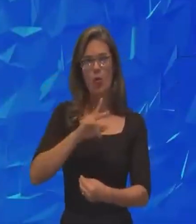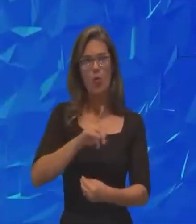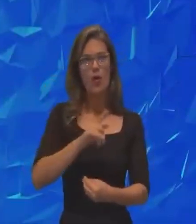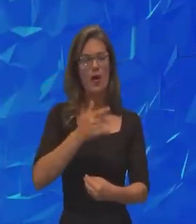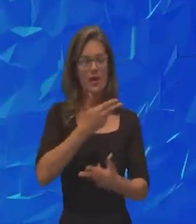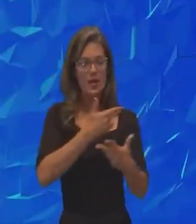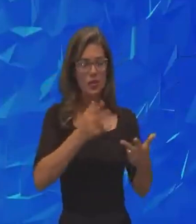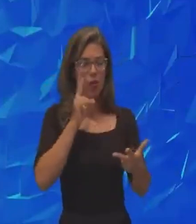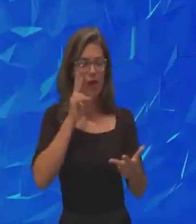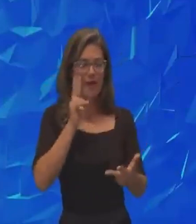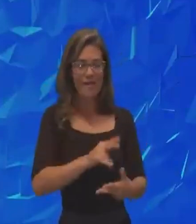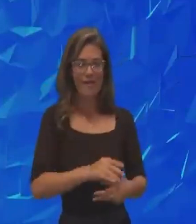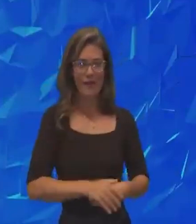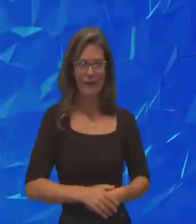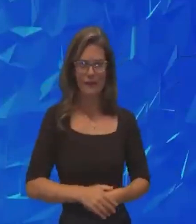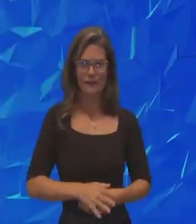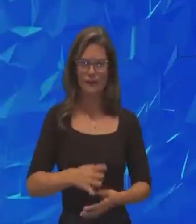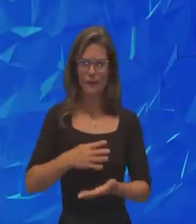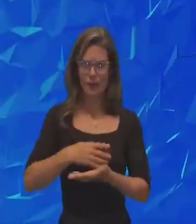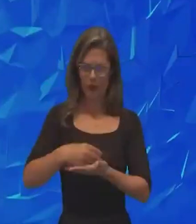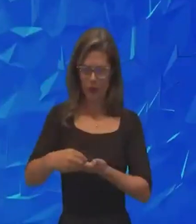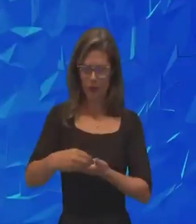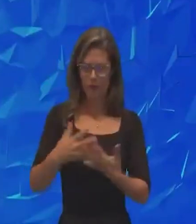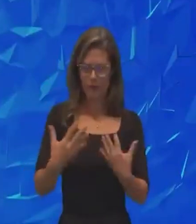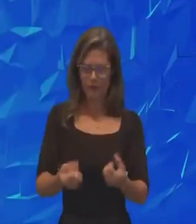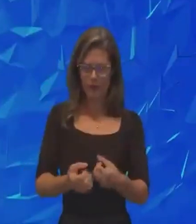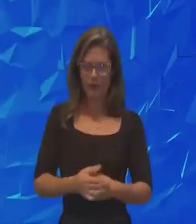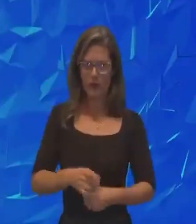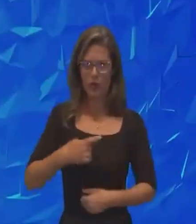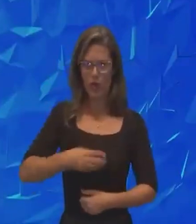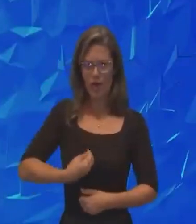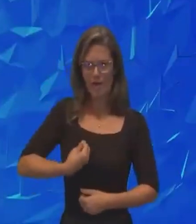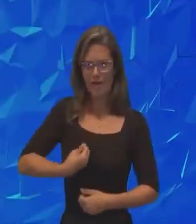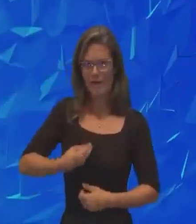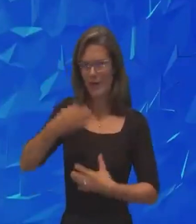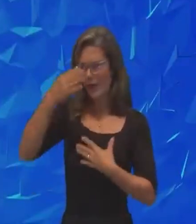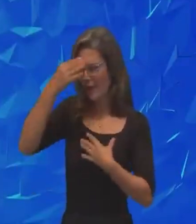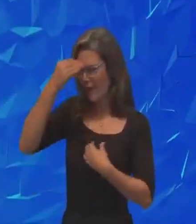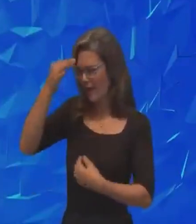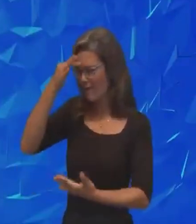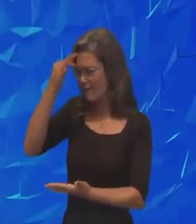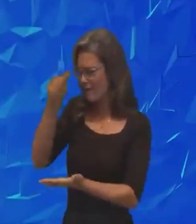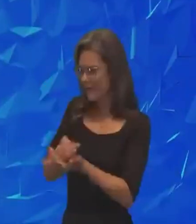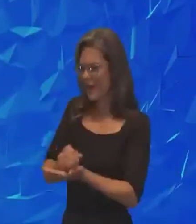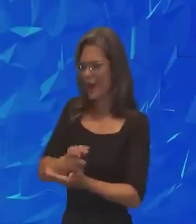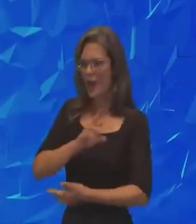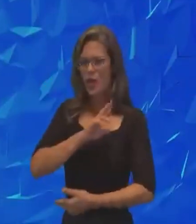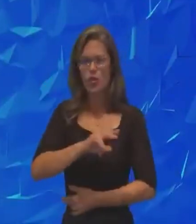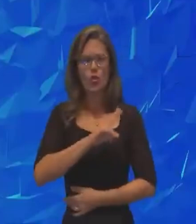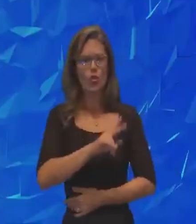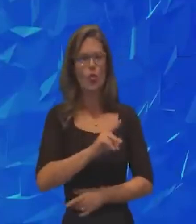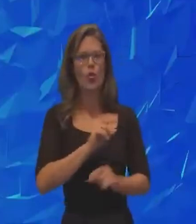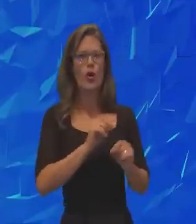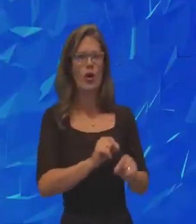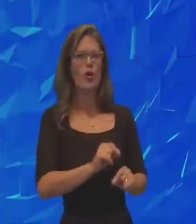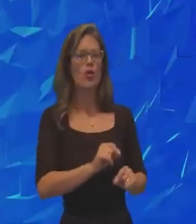andamos por fé e não pelo que vemos. A minha versão diz assim: porque andamos por fé e não